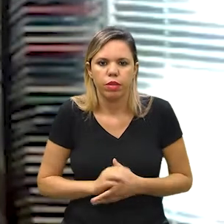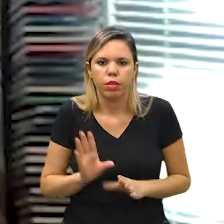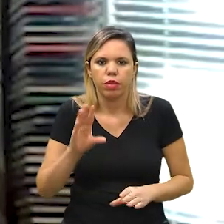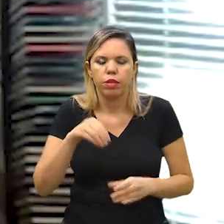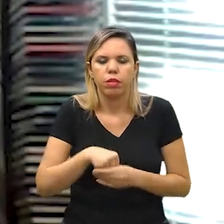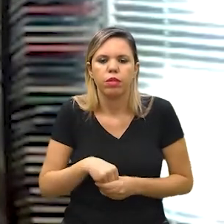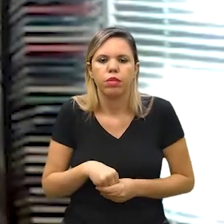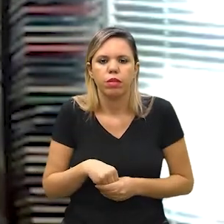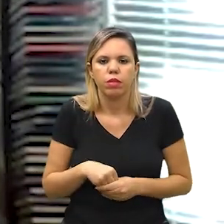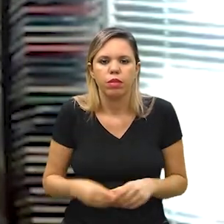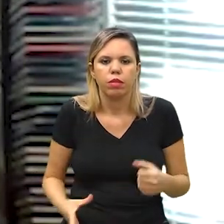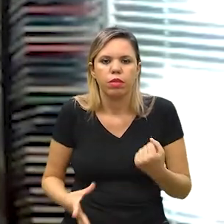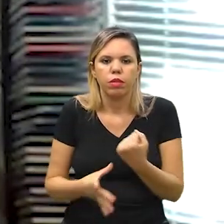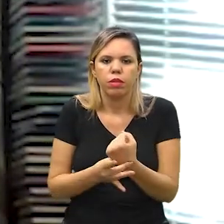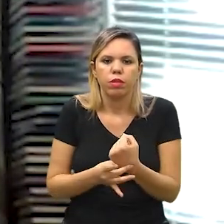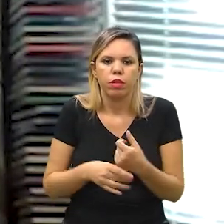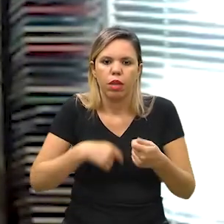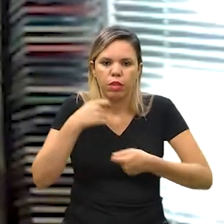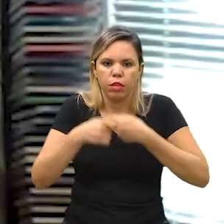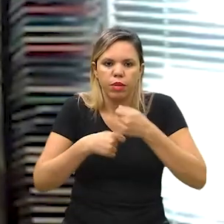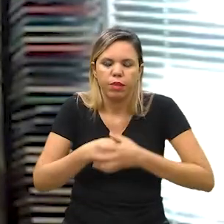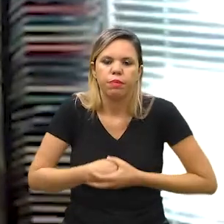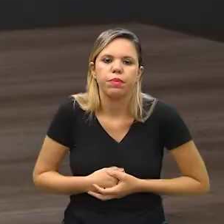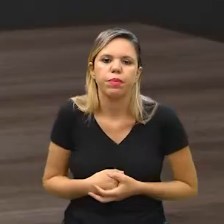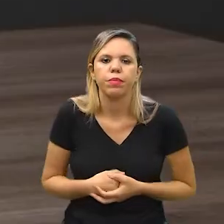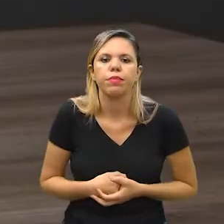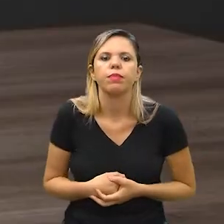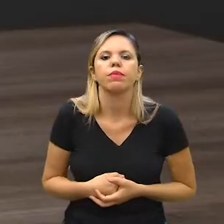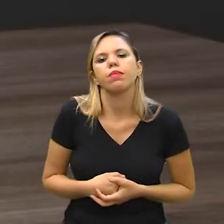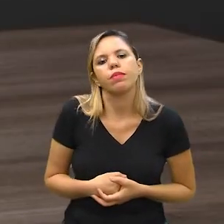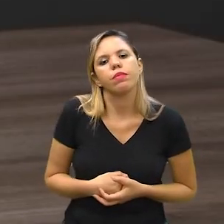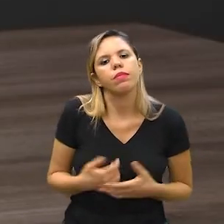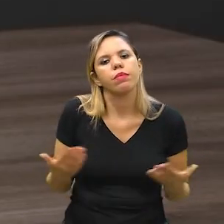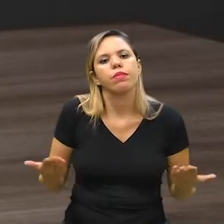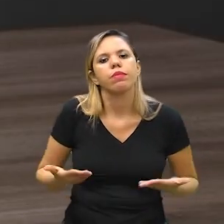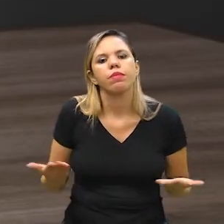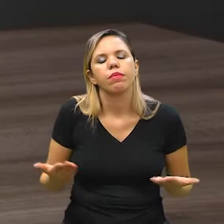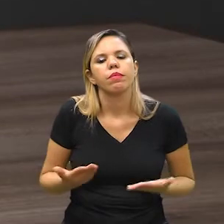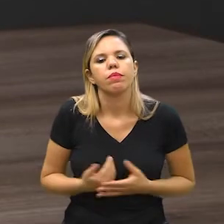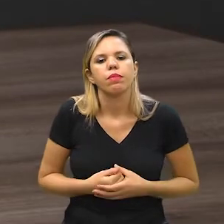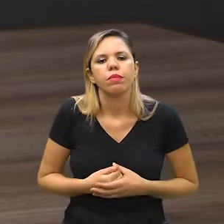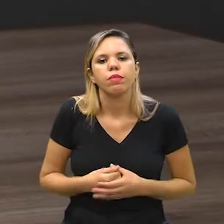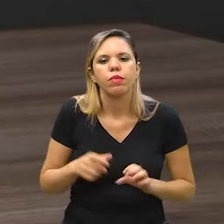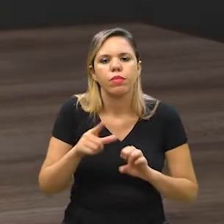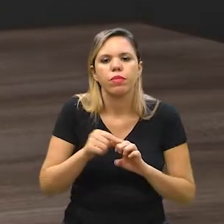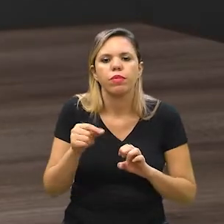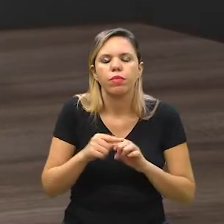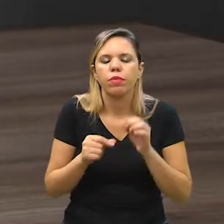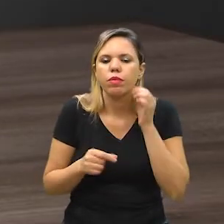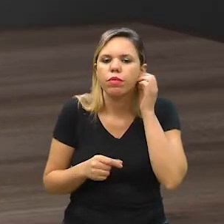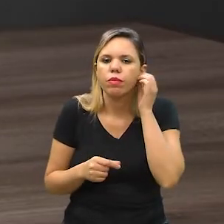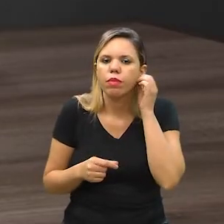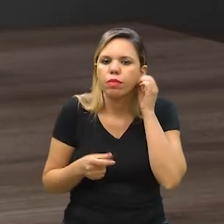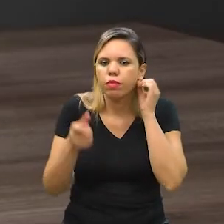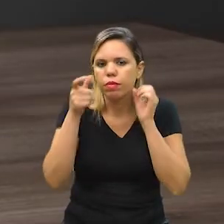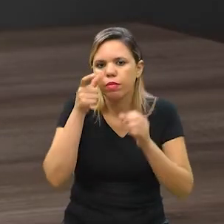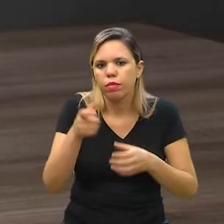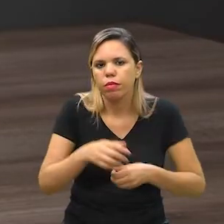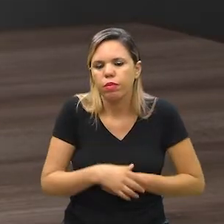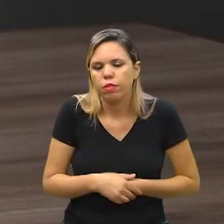fazendo dentro dessa questão da segurança alimentar, né? Então, hoje, o empreendedor que está